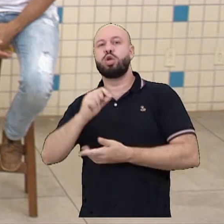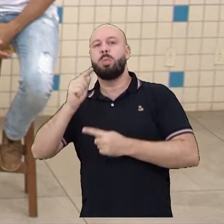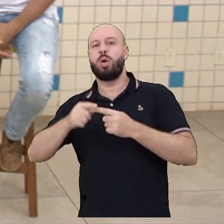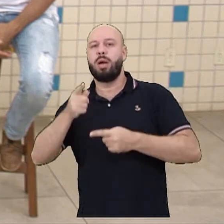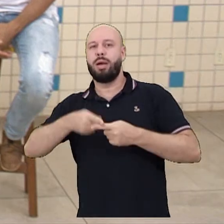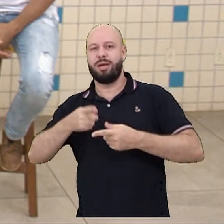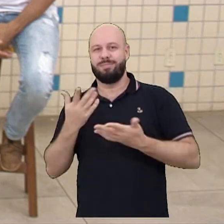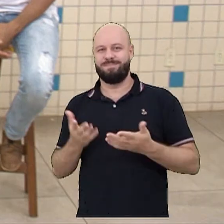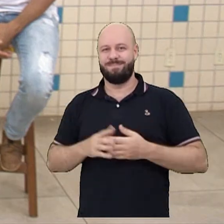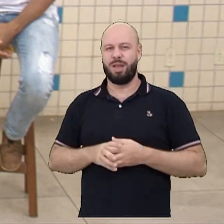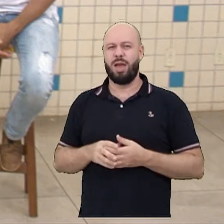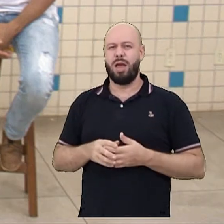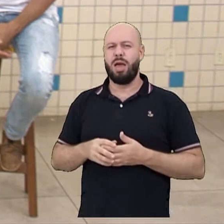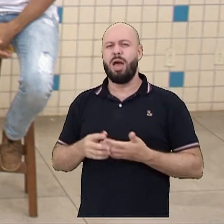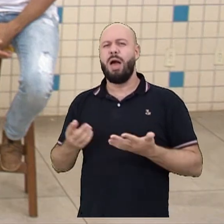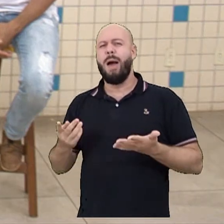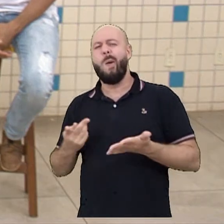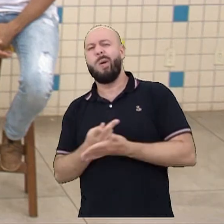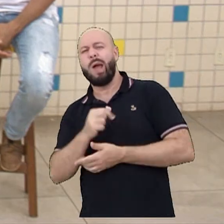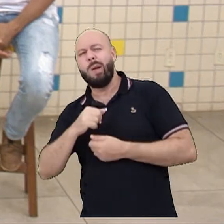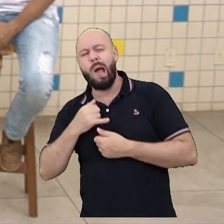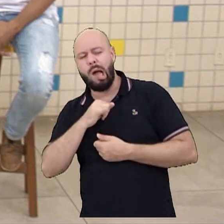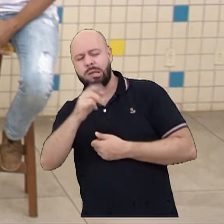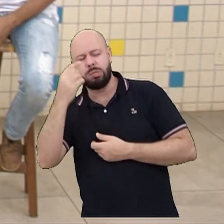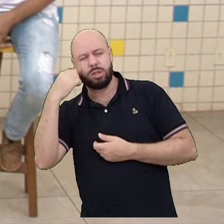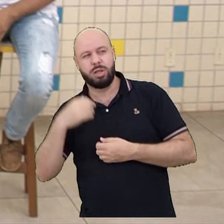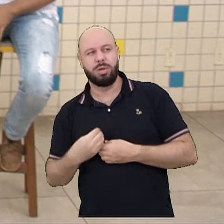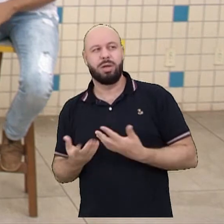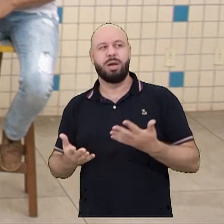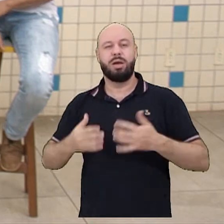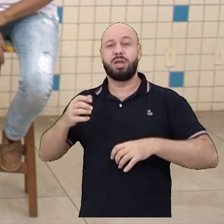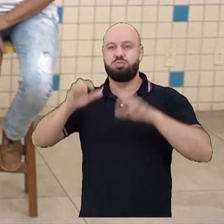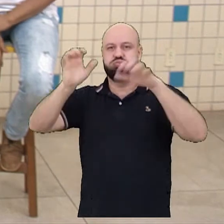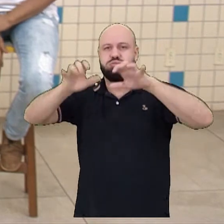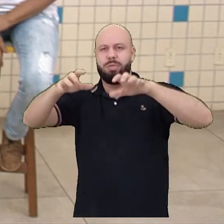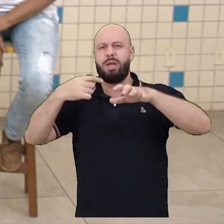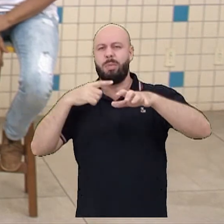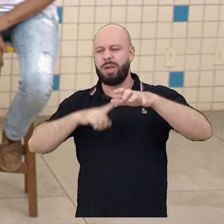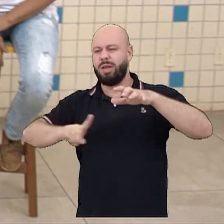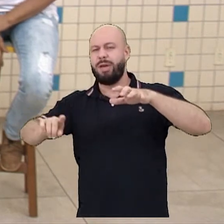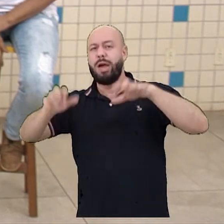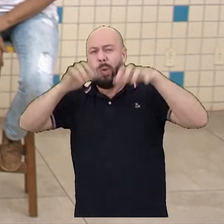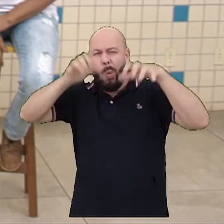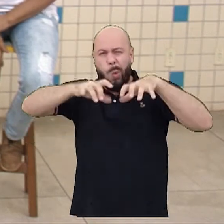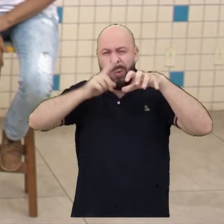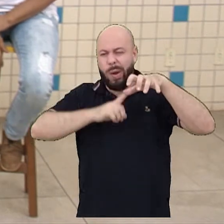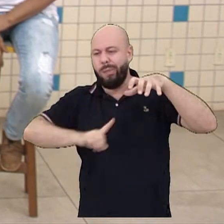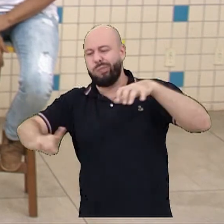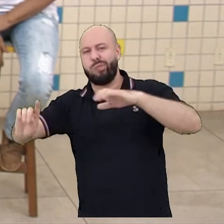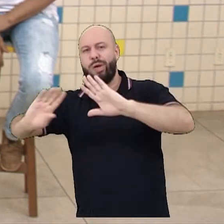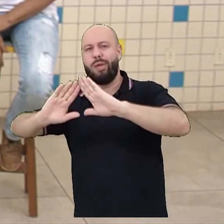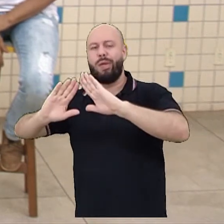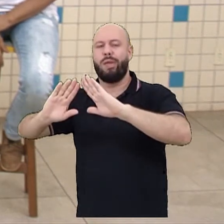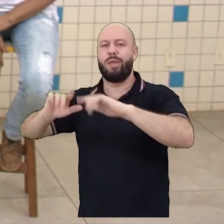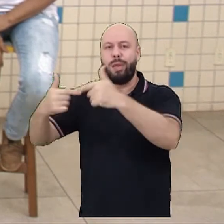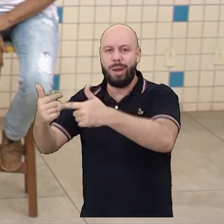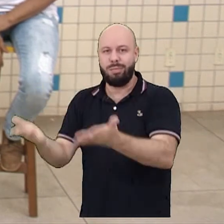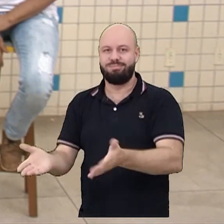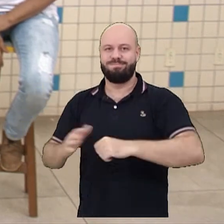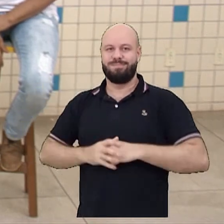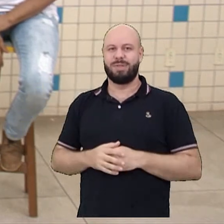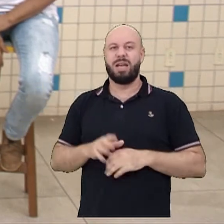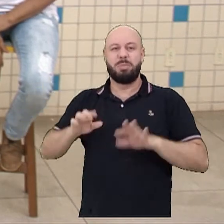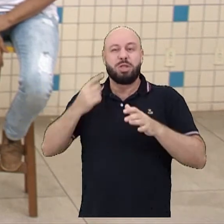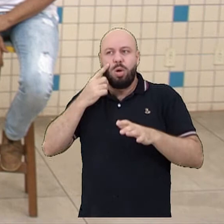algo tenha, para que tal atitude tenha sido tomada. Tava chovendo, como estava chovendo forte, ele foi para o trabalho, em vez de ter saído, feito